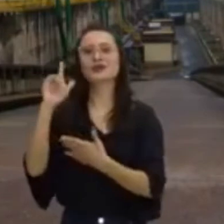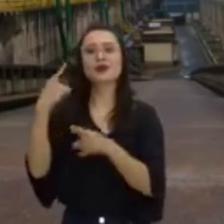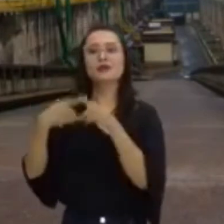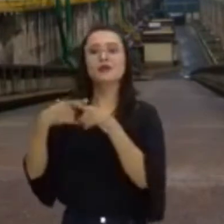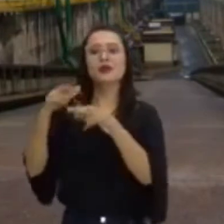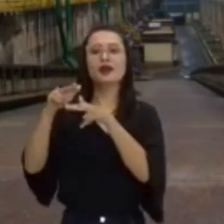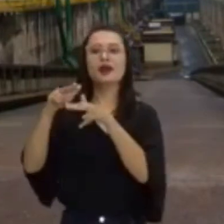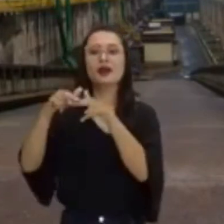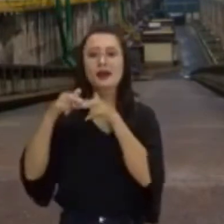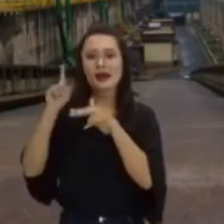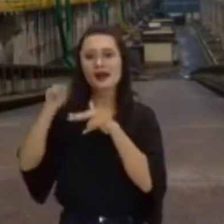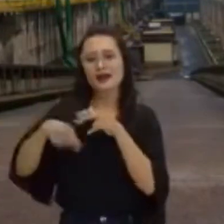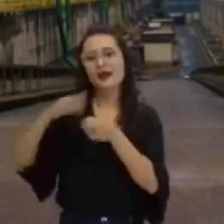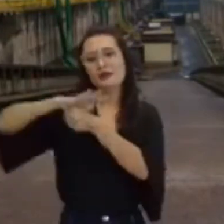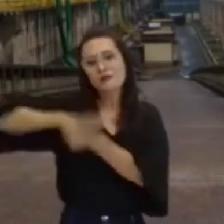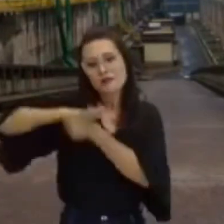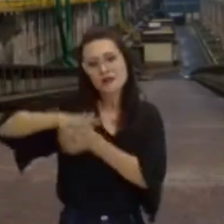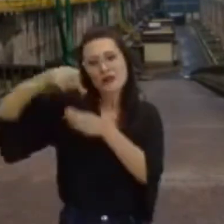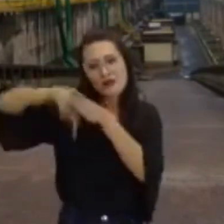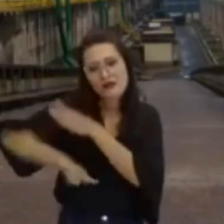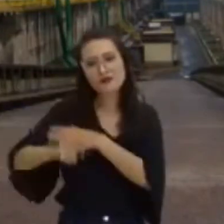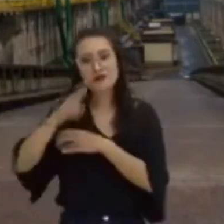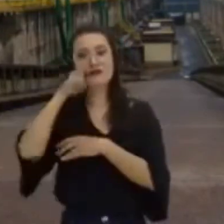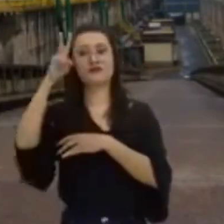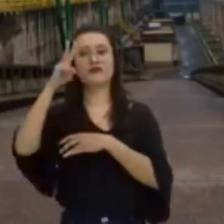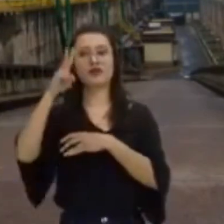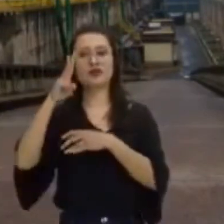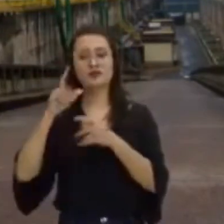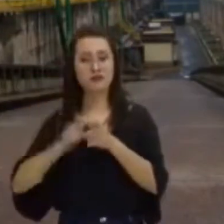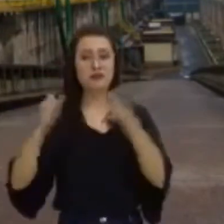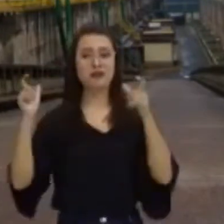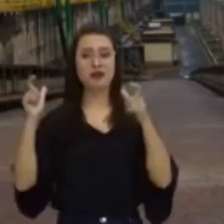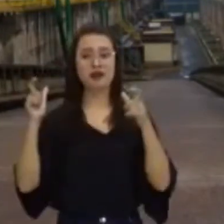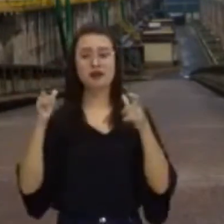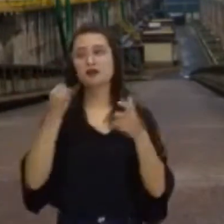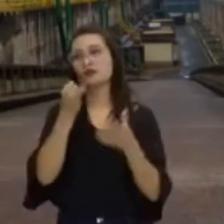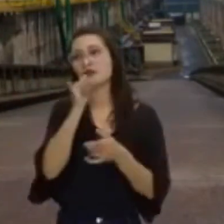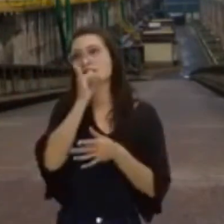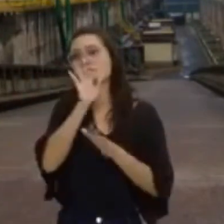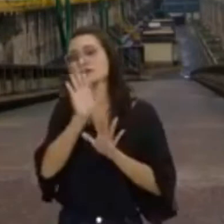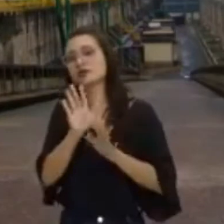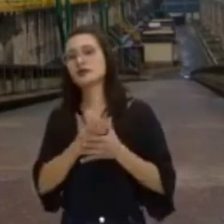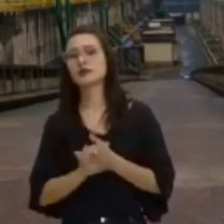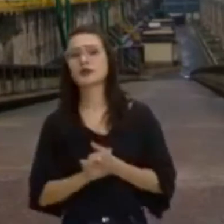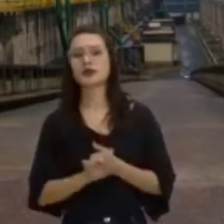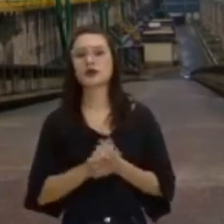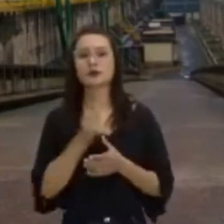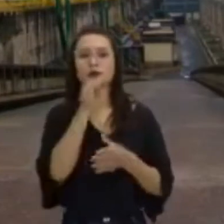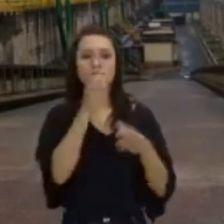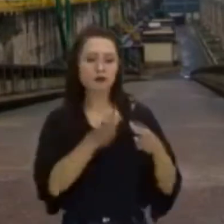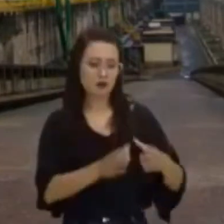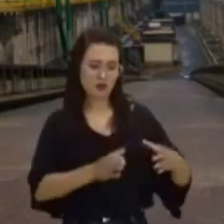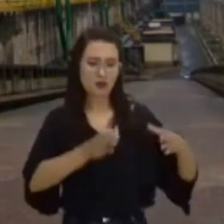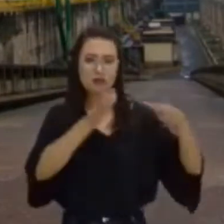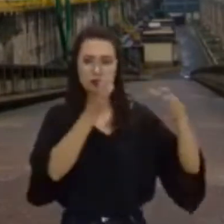profundidade. Também, se nós fizermos, vamos supor que você pegou uma lata